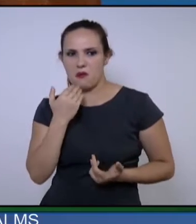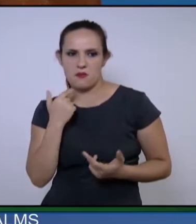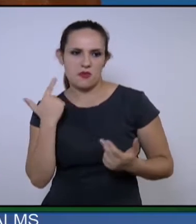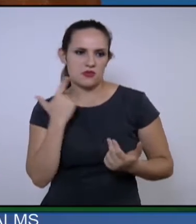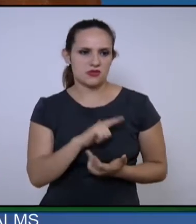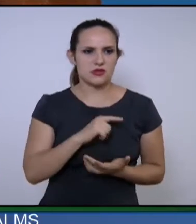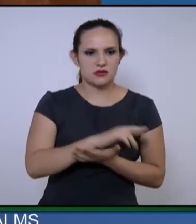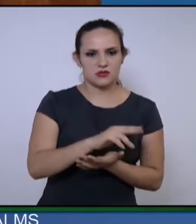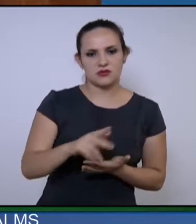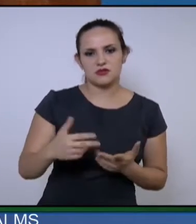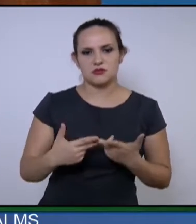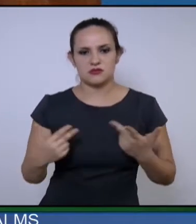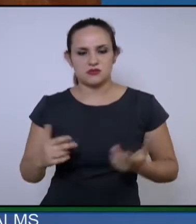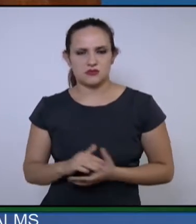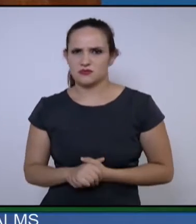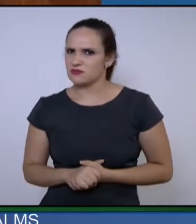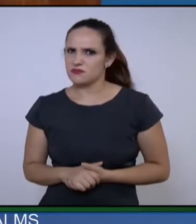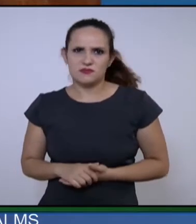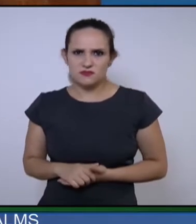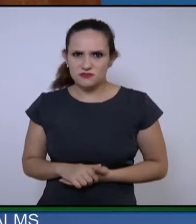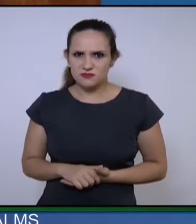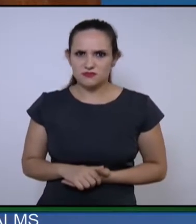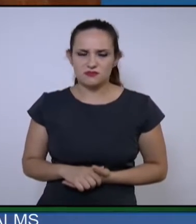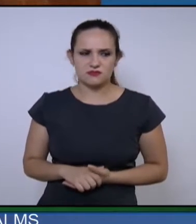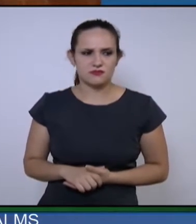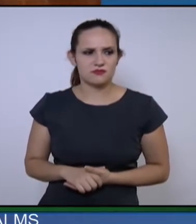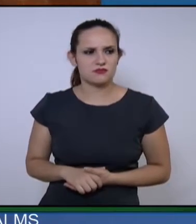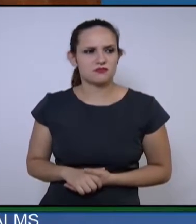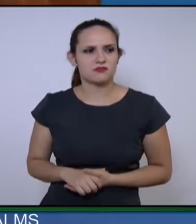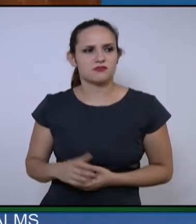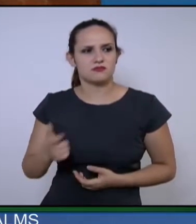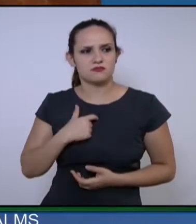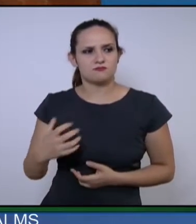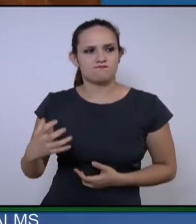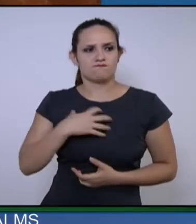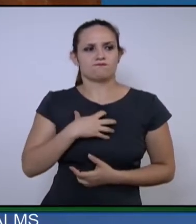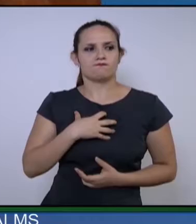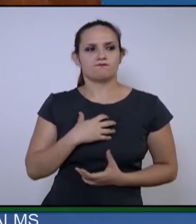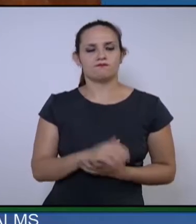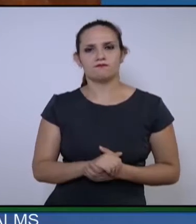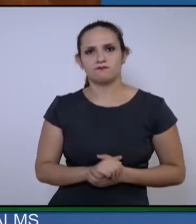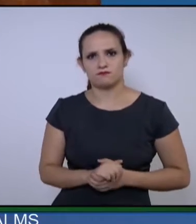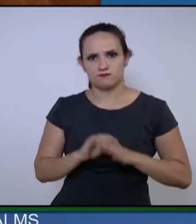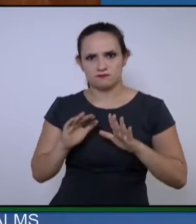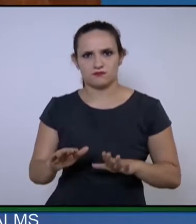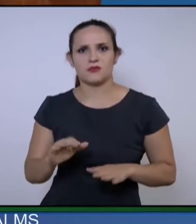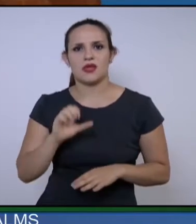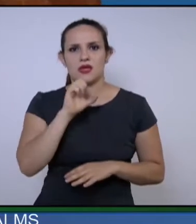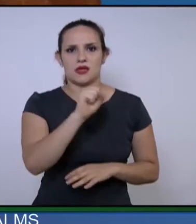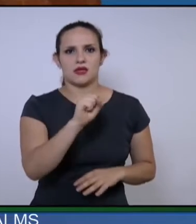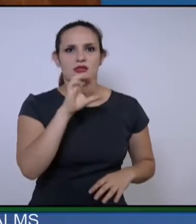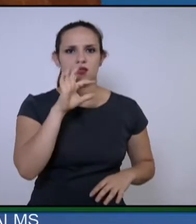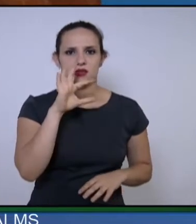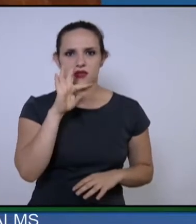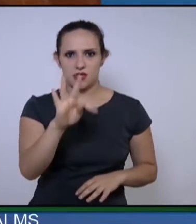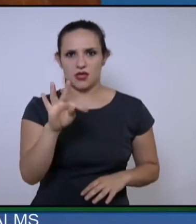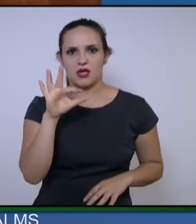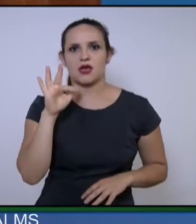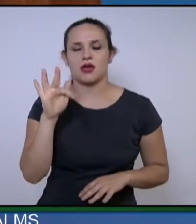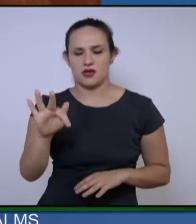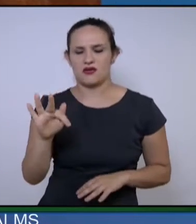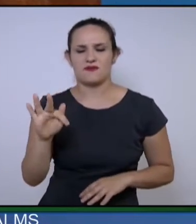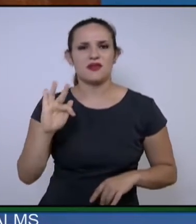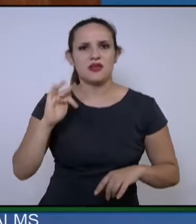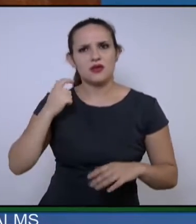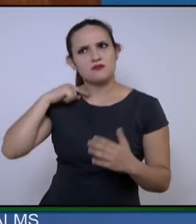ação da Justiça, mandando indenizá-los. Eu fui ouvido, após a decisão do Supremo Tribunal Federal, como